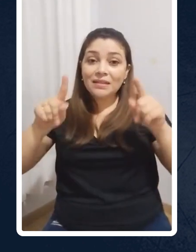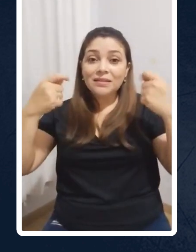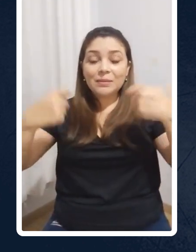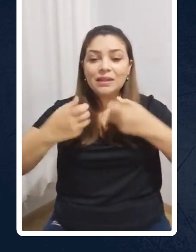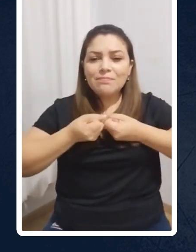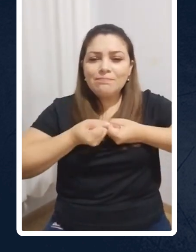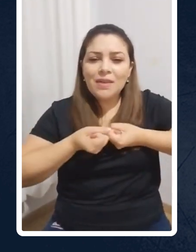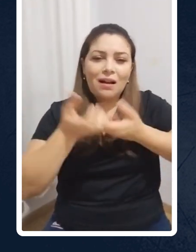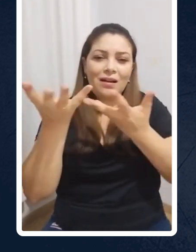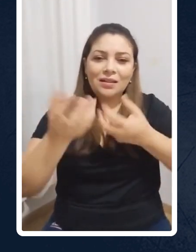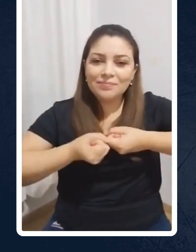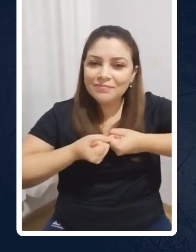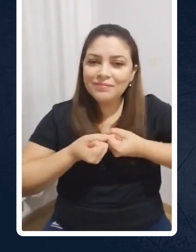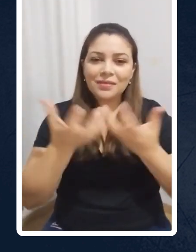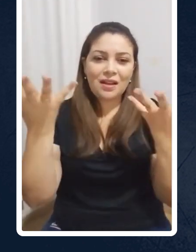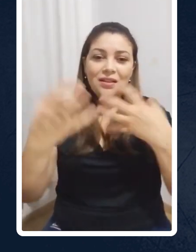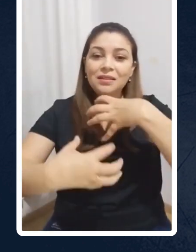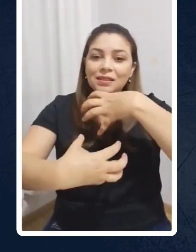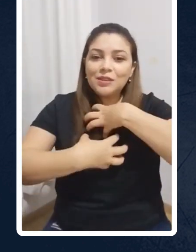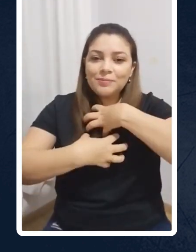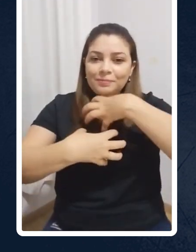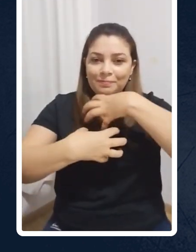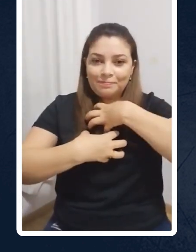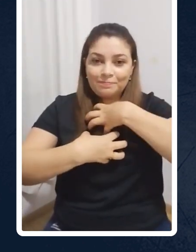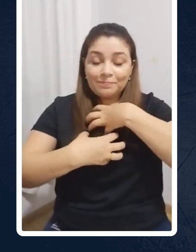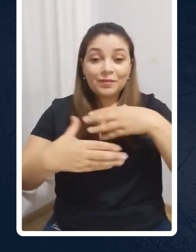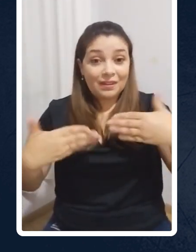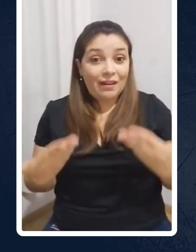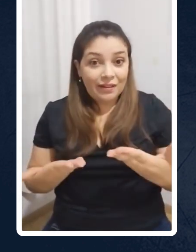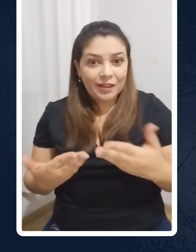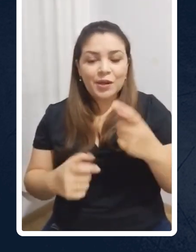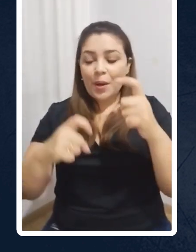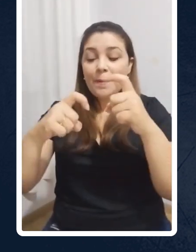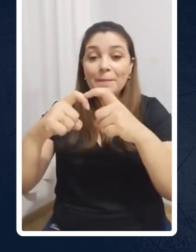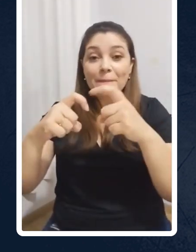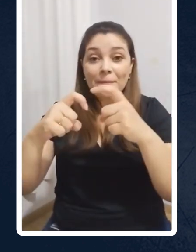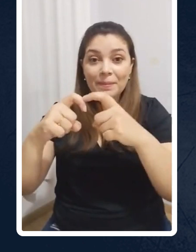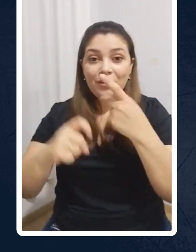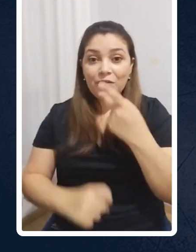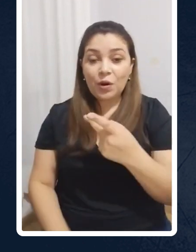sentindo. E ele disse: agora use este sinal.